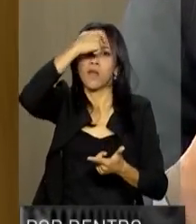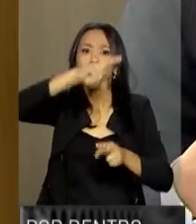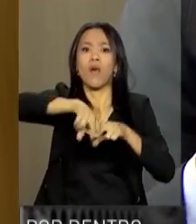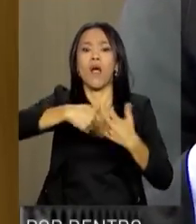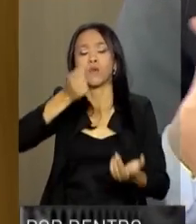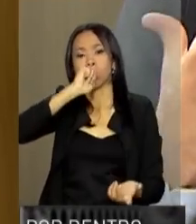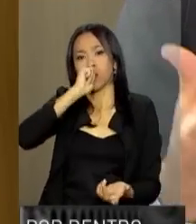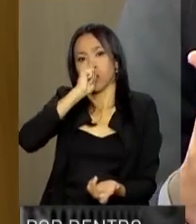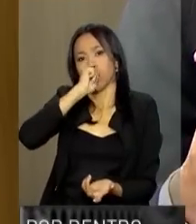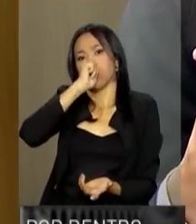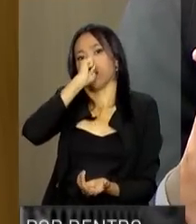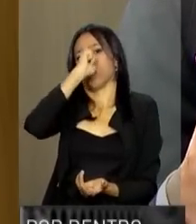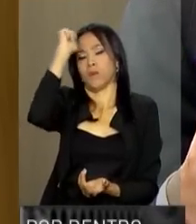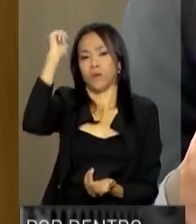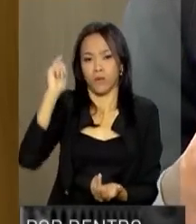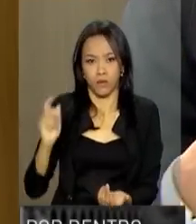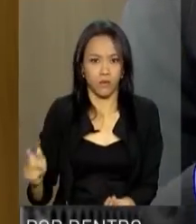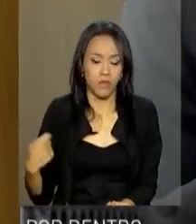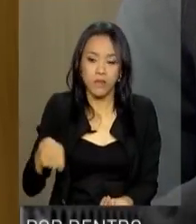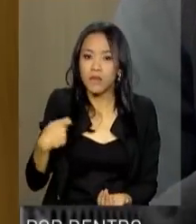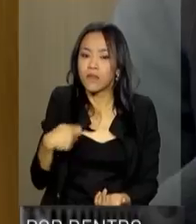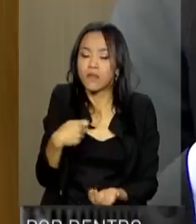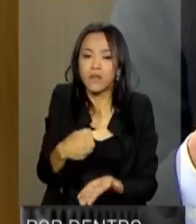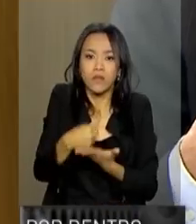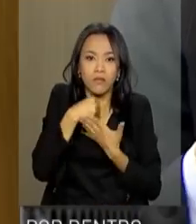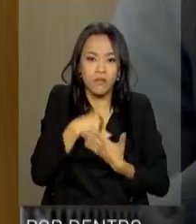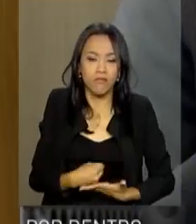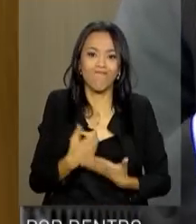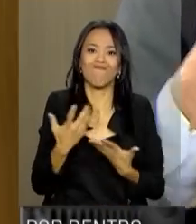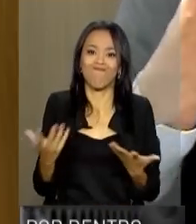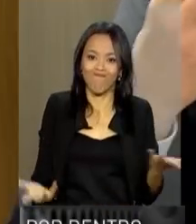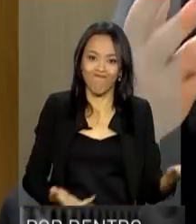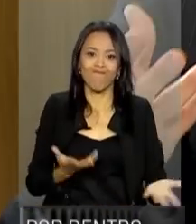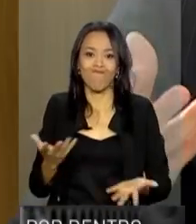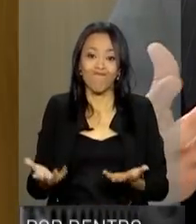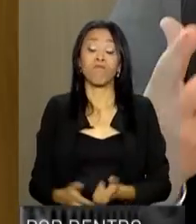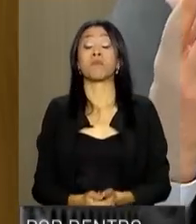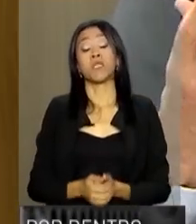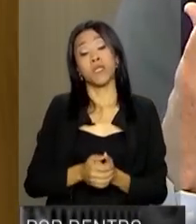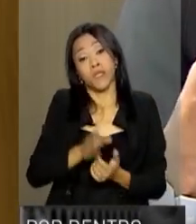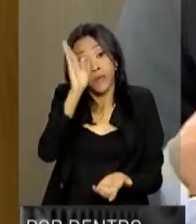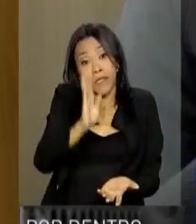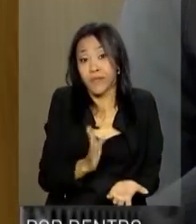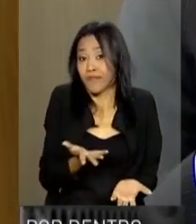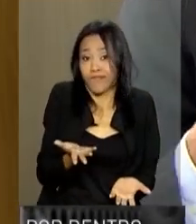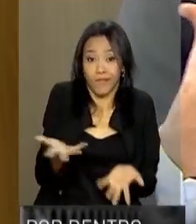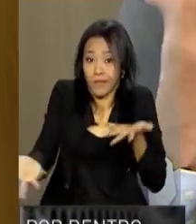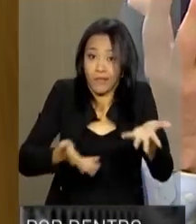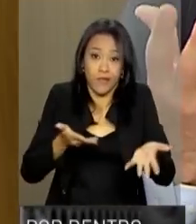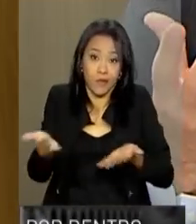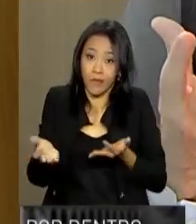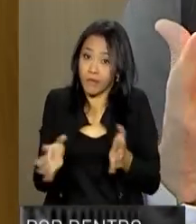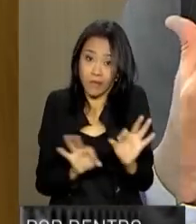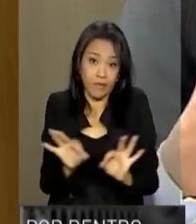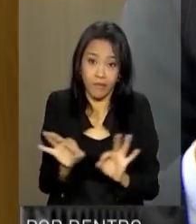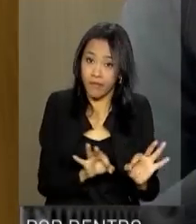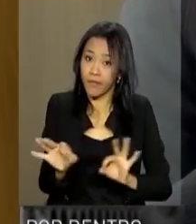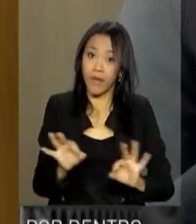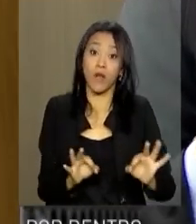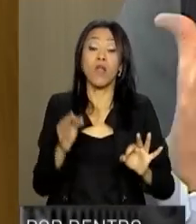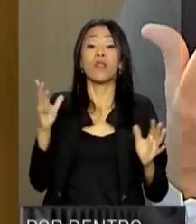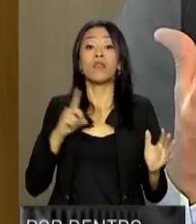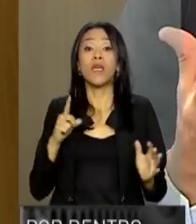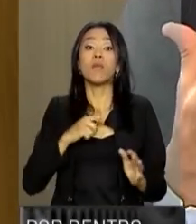das drogas precisando de atendimento não é e o brasil não se preparou para isso na verdade nós estamos há 20 anos com uma